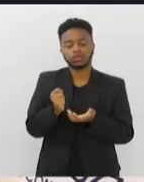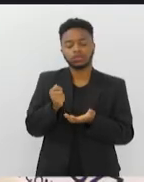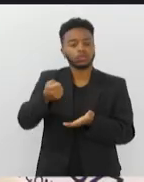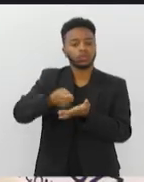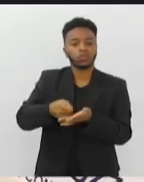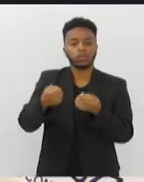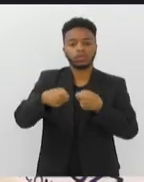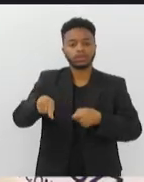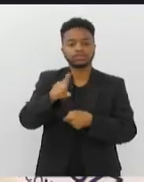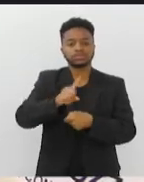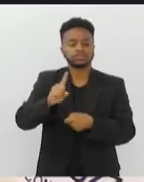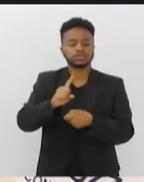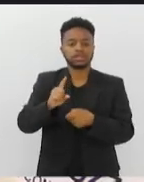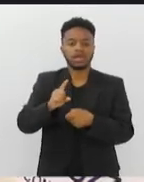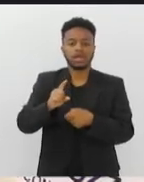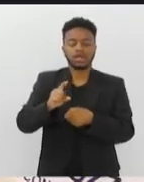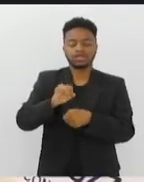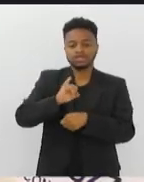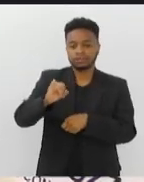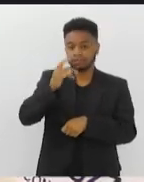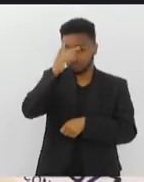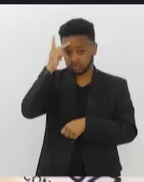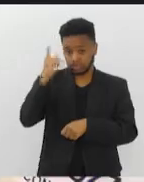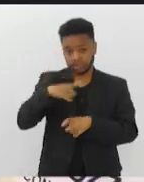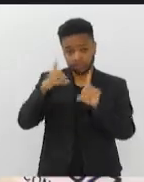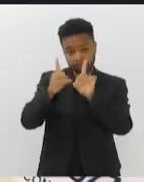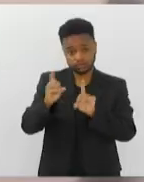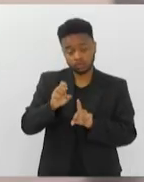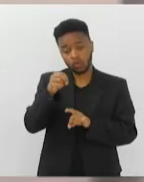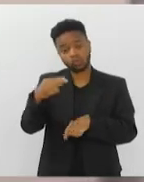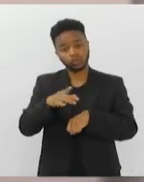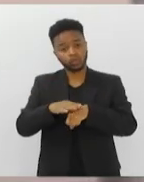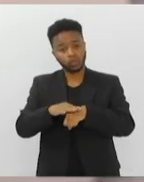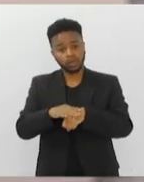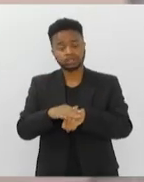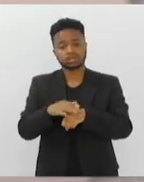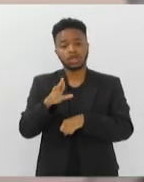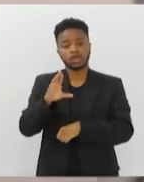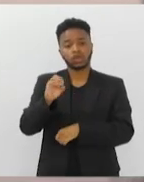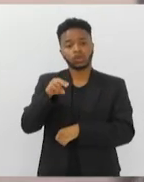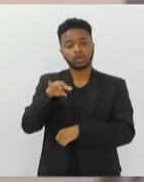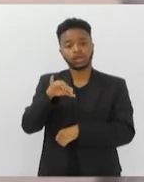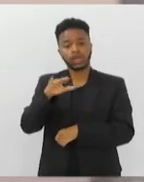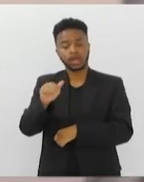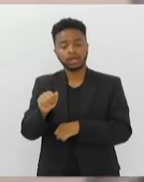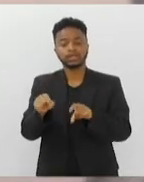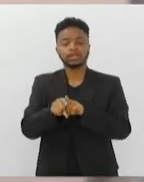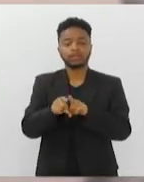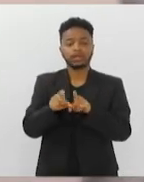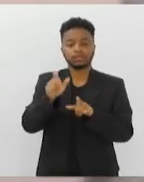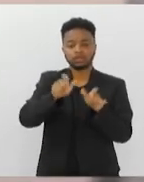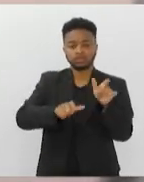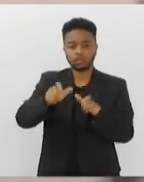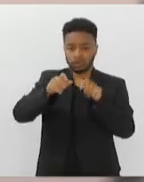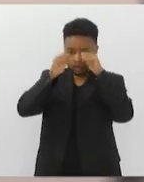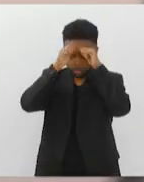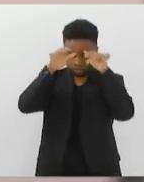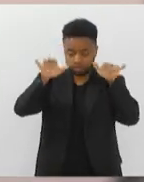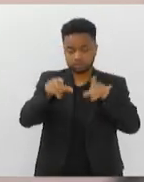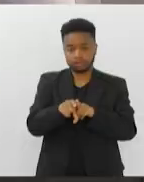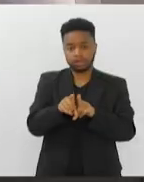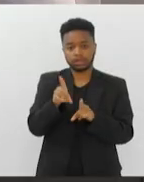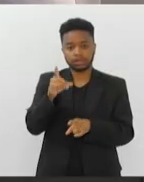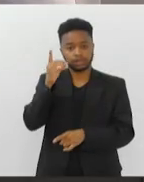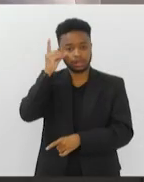e doenças crônicas graves e degenerativas, além de pessoas com transtorno do espectro autista e síndrome de